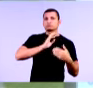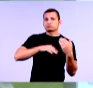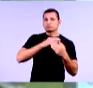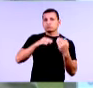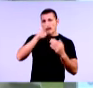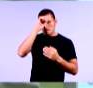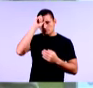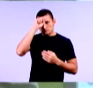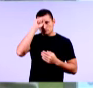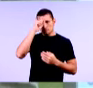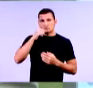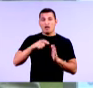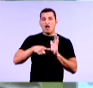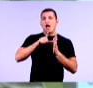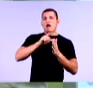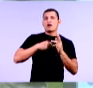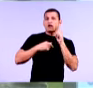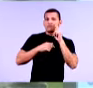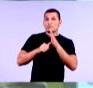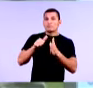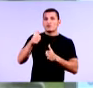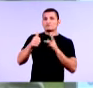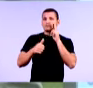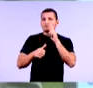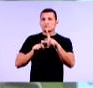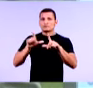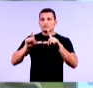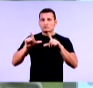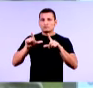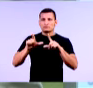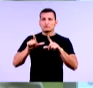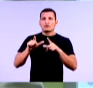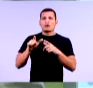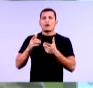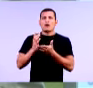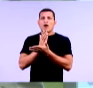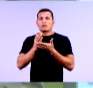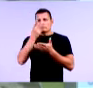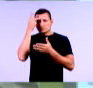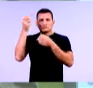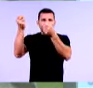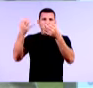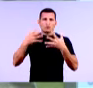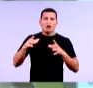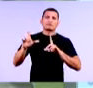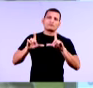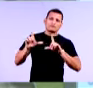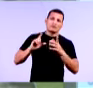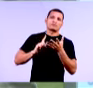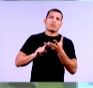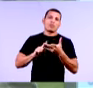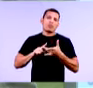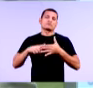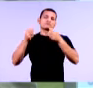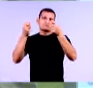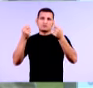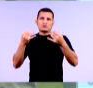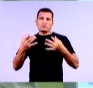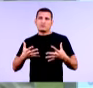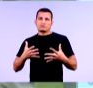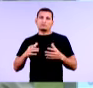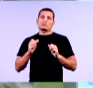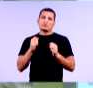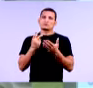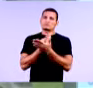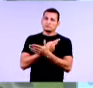Em um determinado momento eu vi uma televisão pela primeira vez e alguém explicou, olha, a televisão serve para isso, a televisão é isso, né? E assim, isso pode